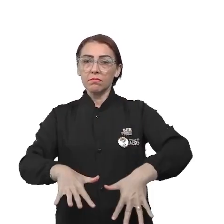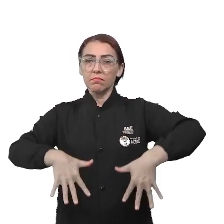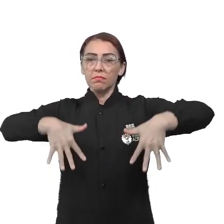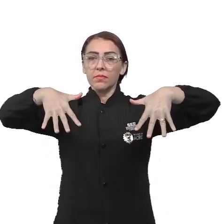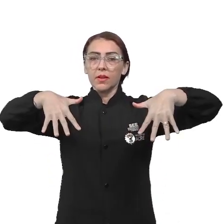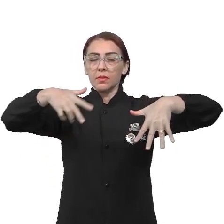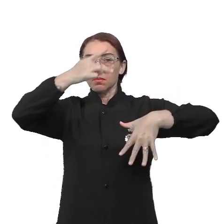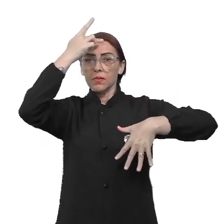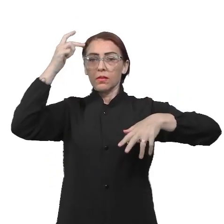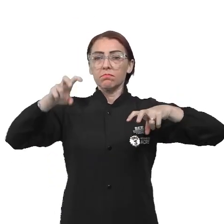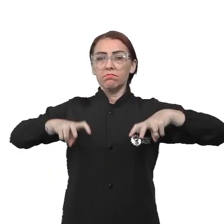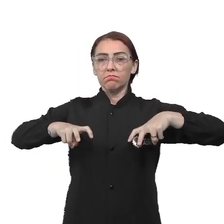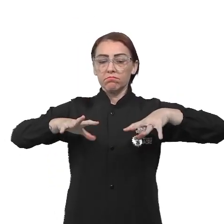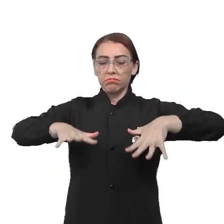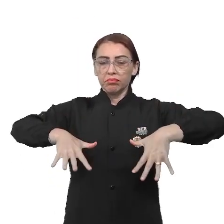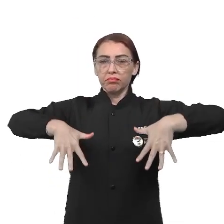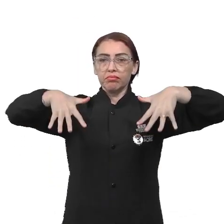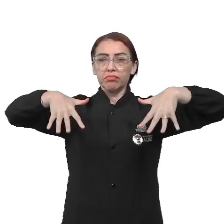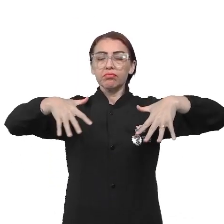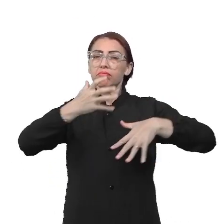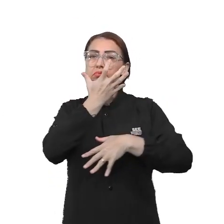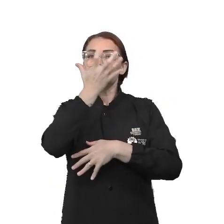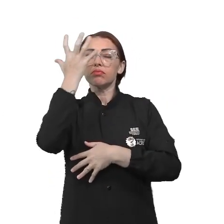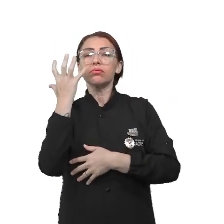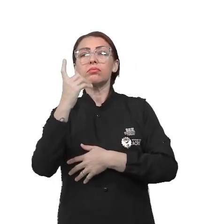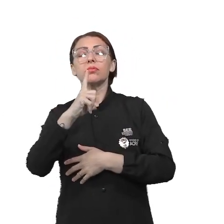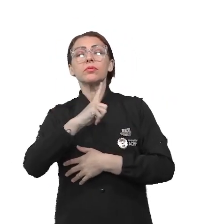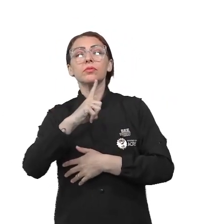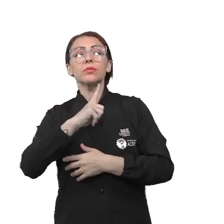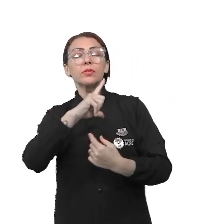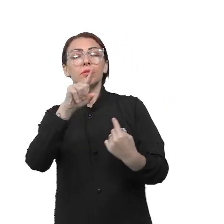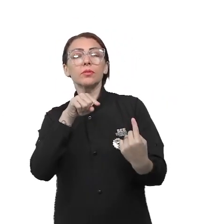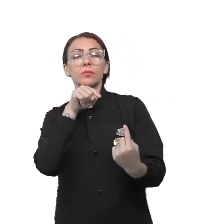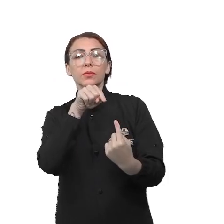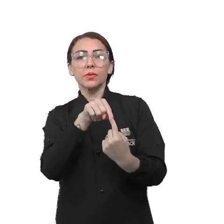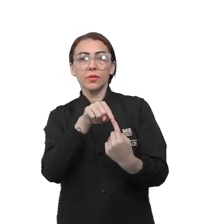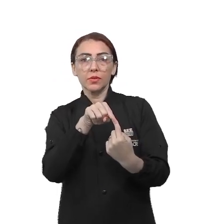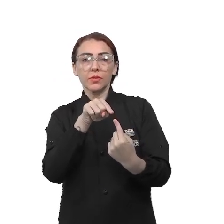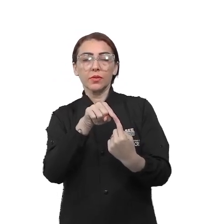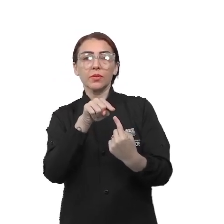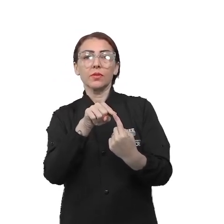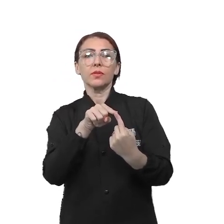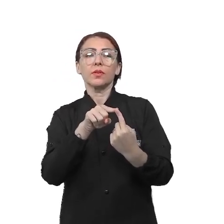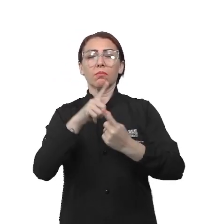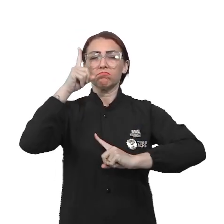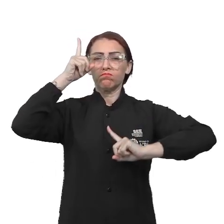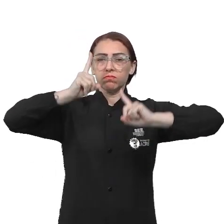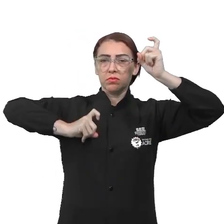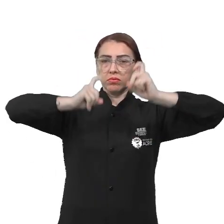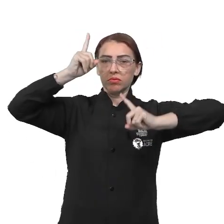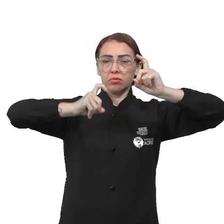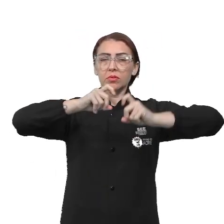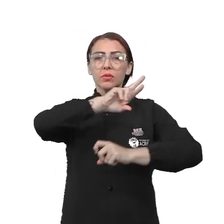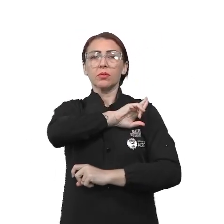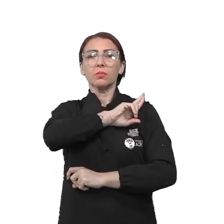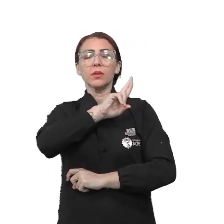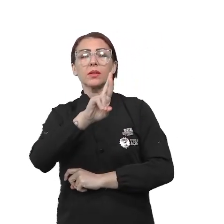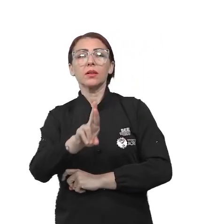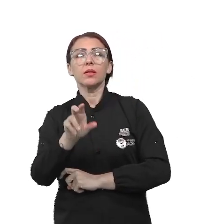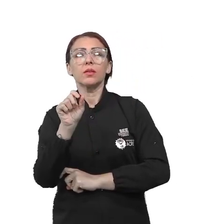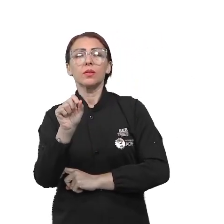Então, essas máscaras, elas tinham essa função de serem expressivas, já que elas representavam